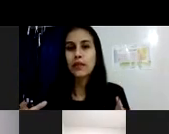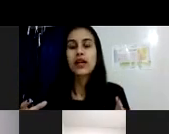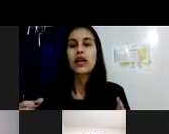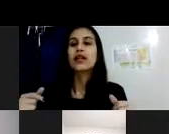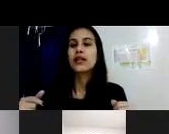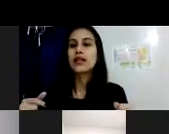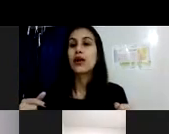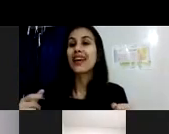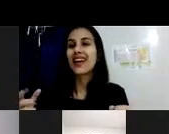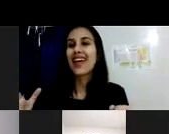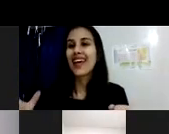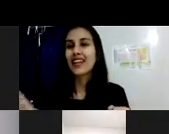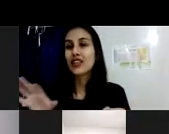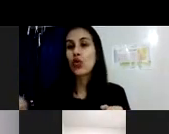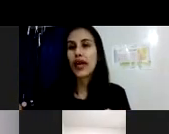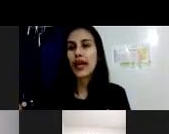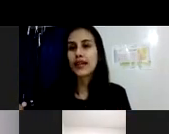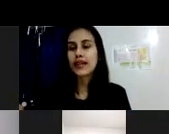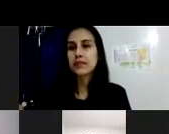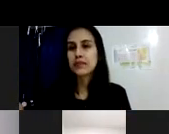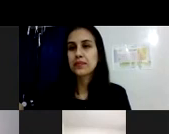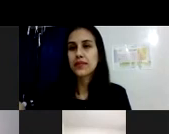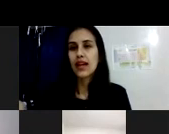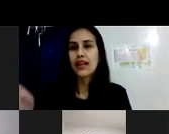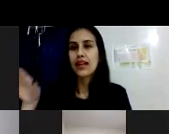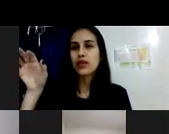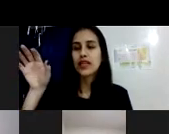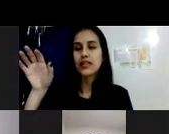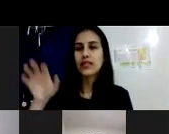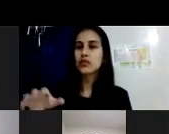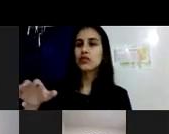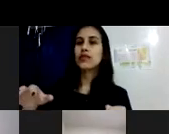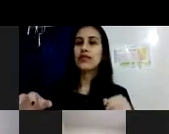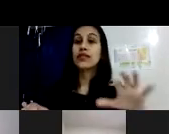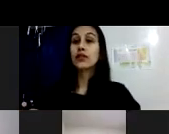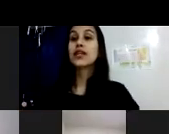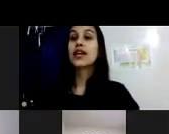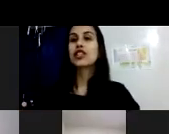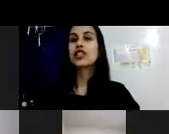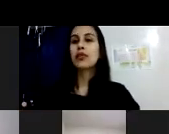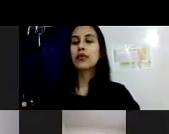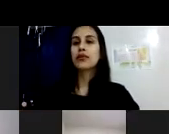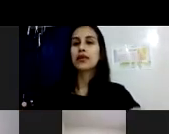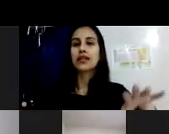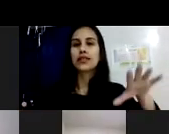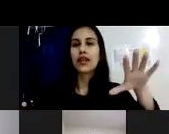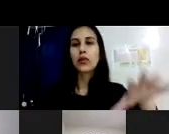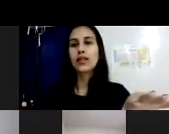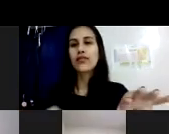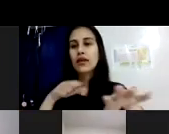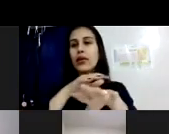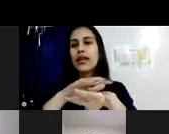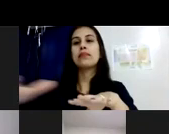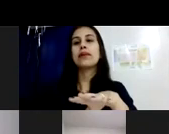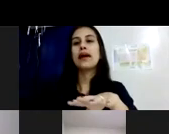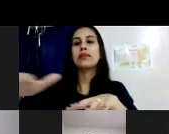cama? Então, ela escorrega, aquela coisa que às vezes o idoso levanta e usa ela de apoio. Será que quando ele